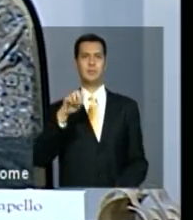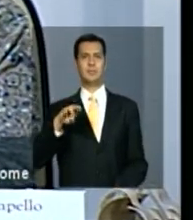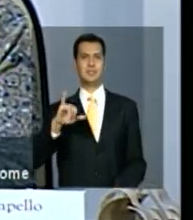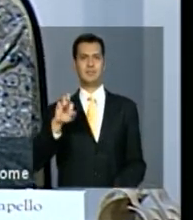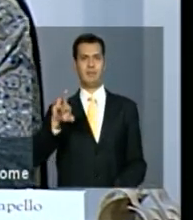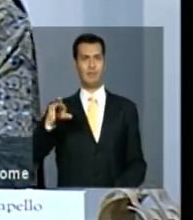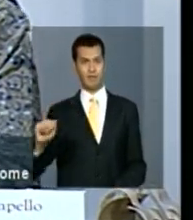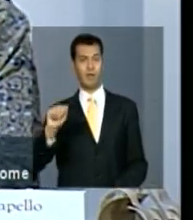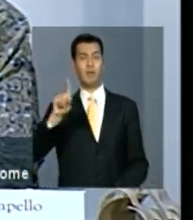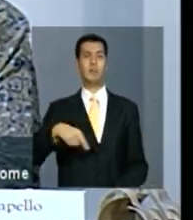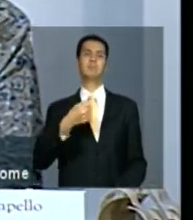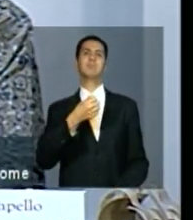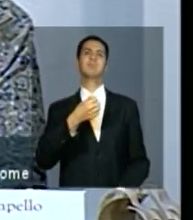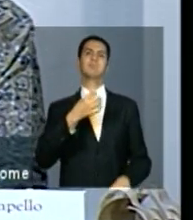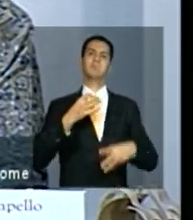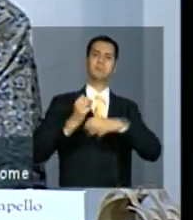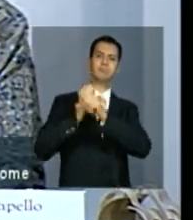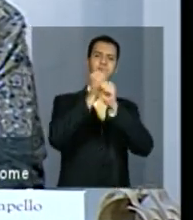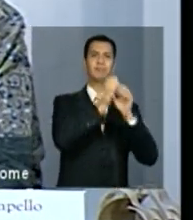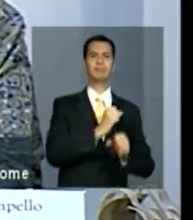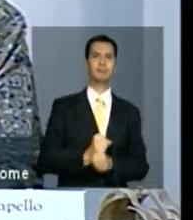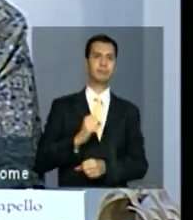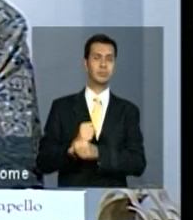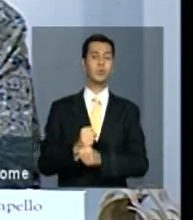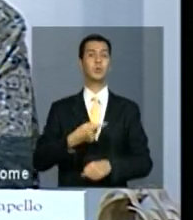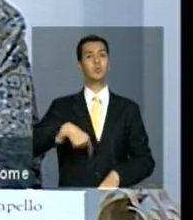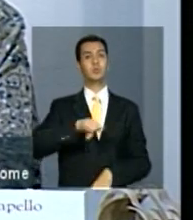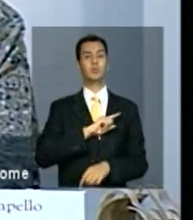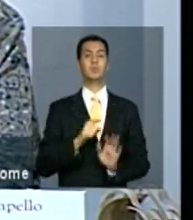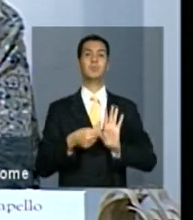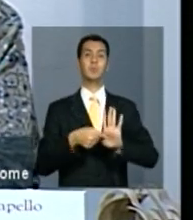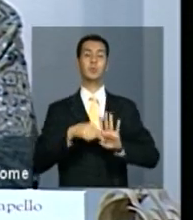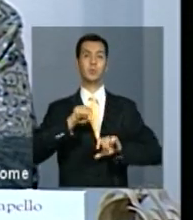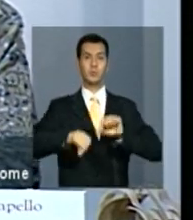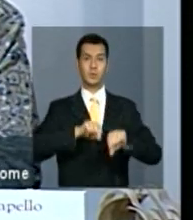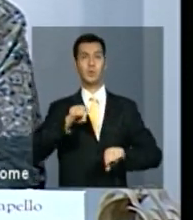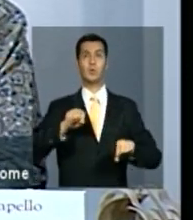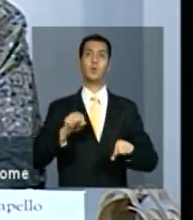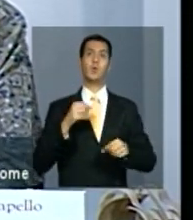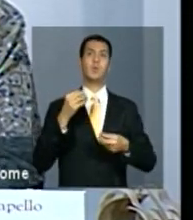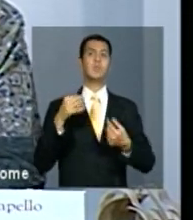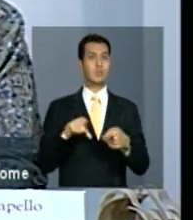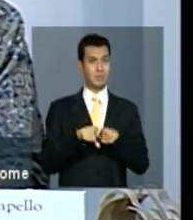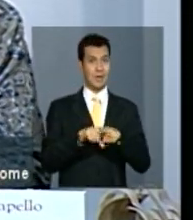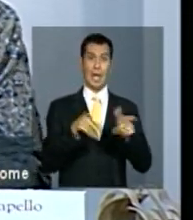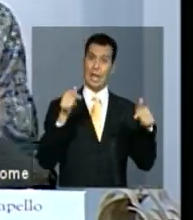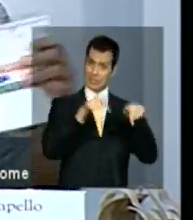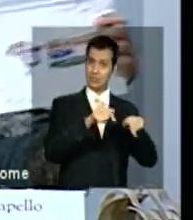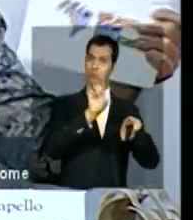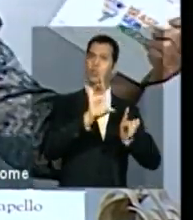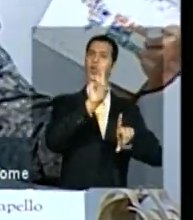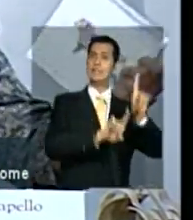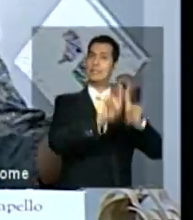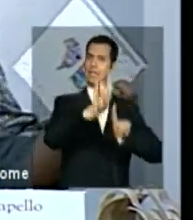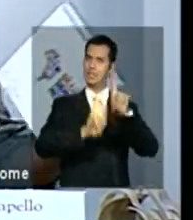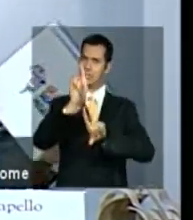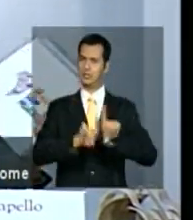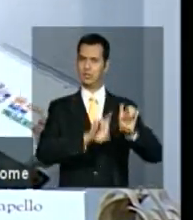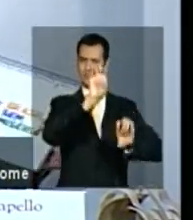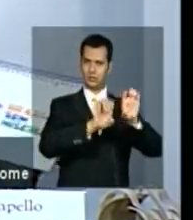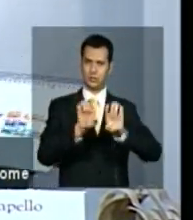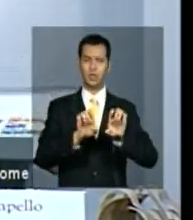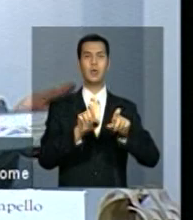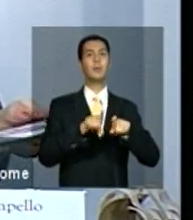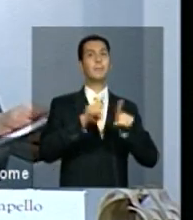pegando algumas histórias de Brasileiros que saíram da extrema pobreza mas esse material eu chamo atenção não só que ele